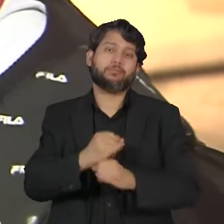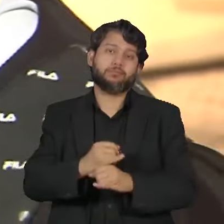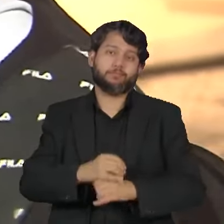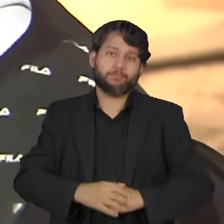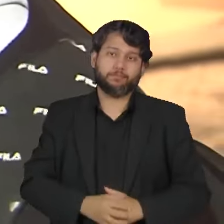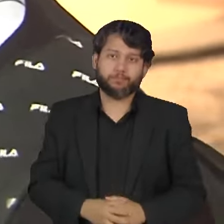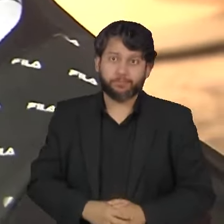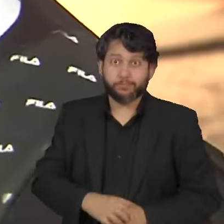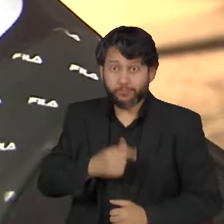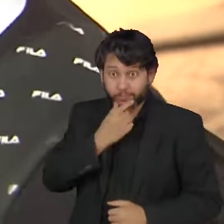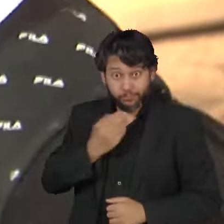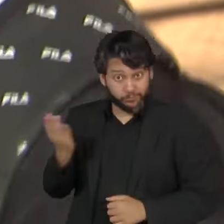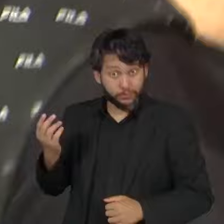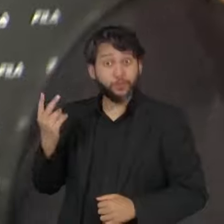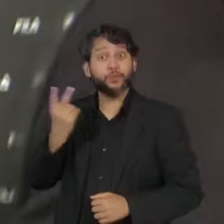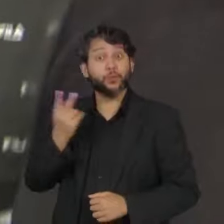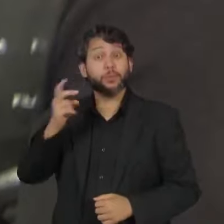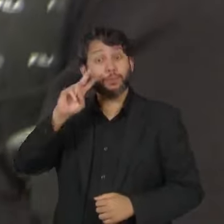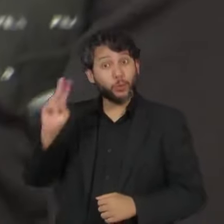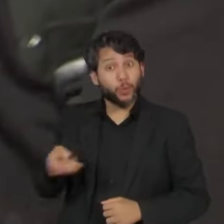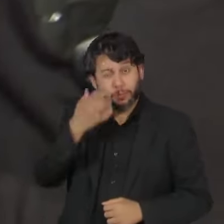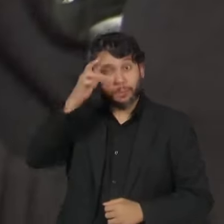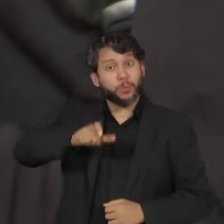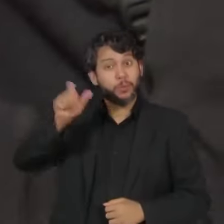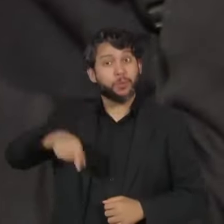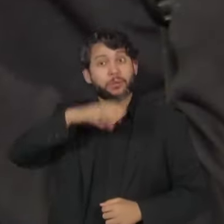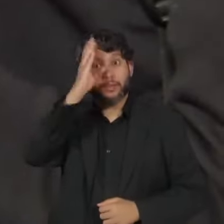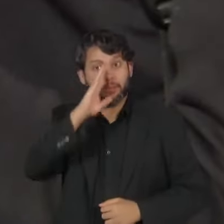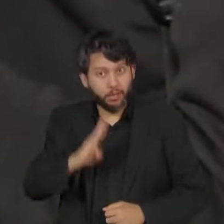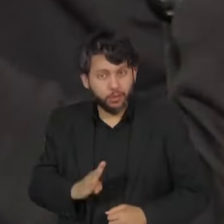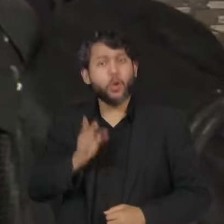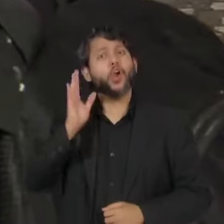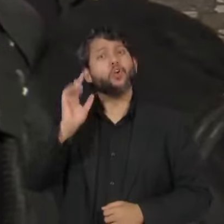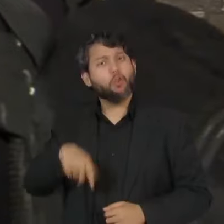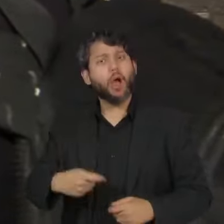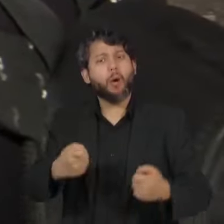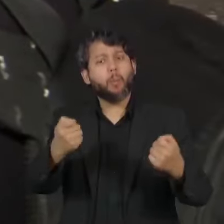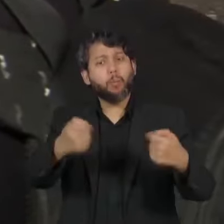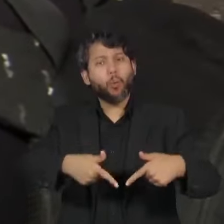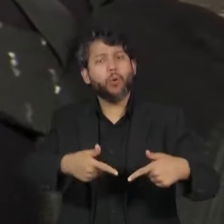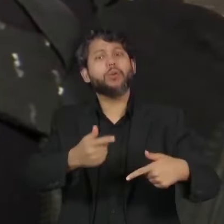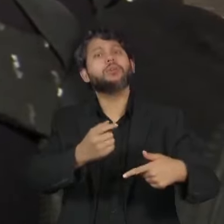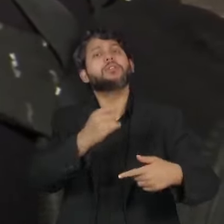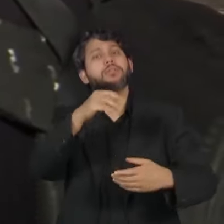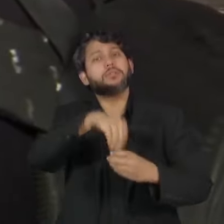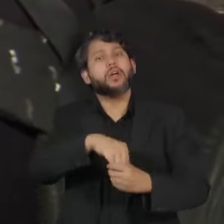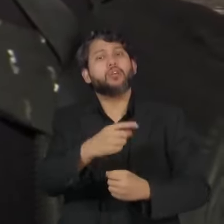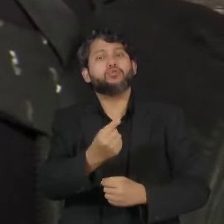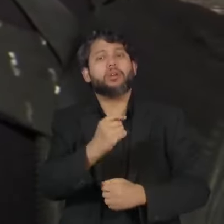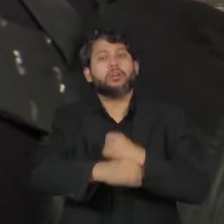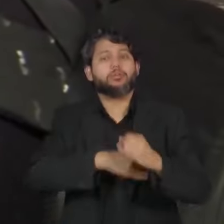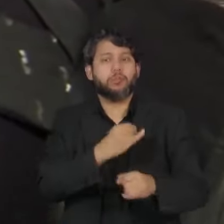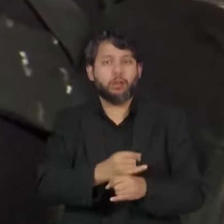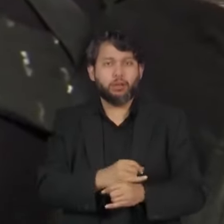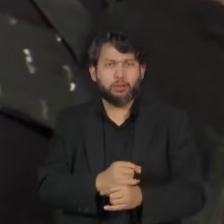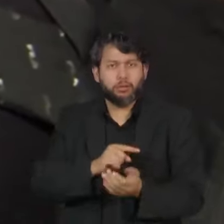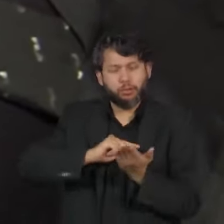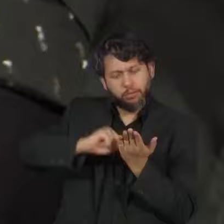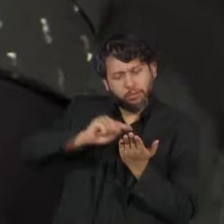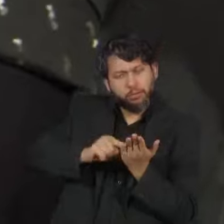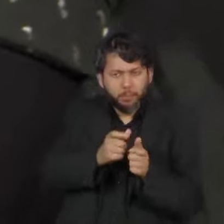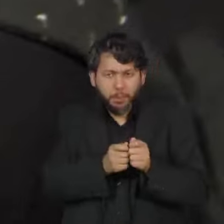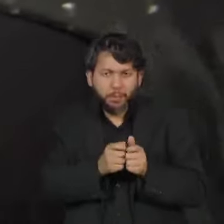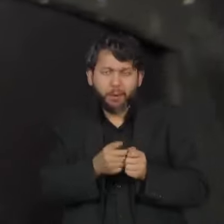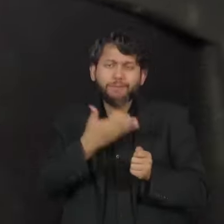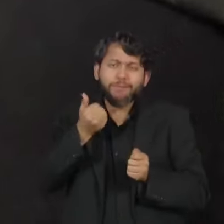O Augusto é um dos 22 milhões de brasileiros que fez algum tipo de aposta online no ano passado. Ele joga com frequência, porque